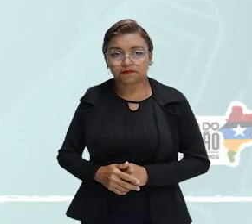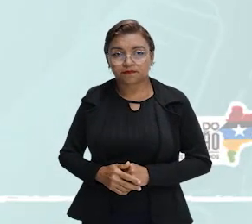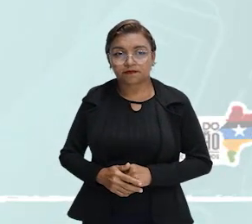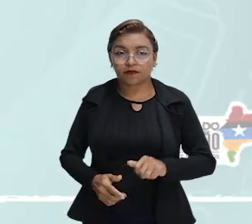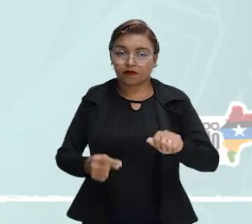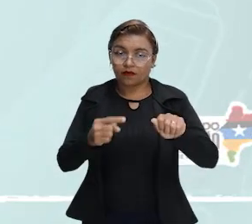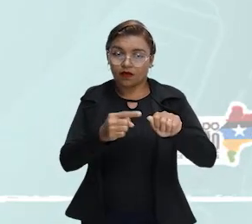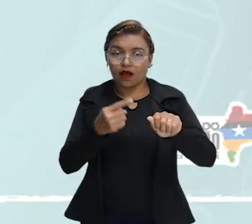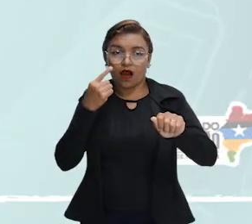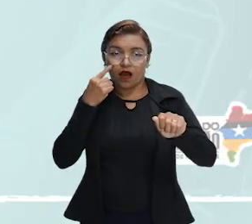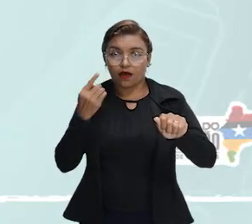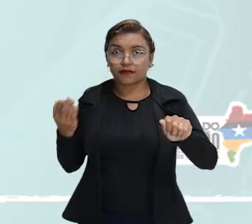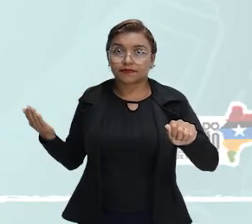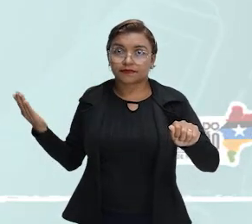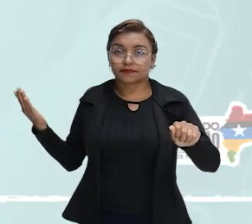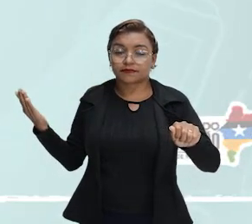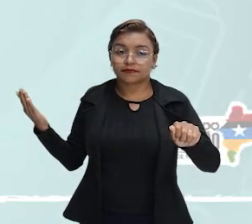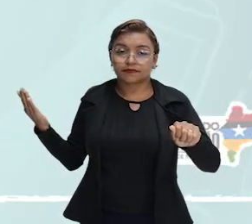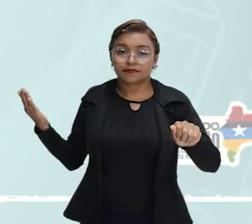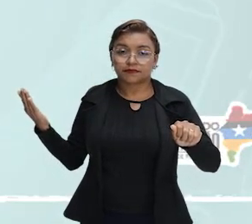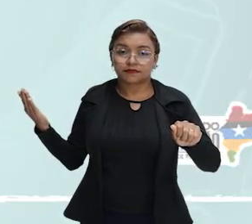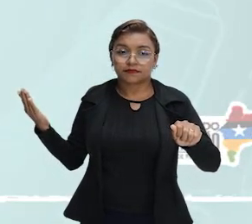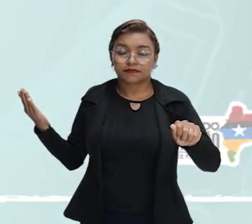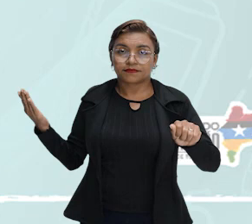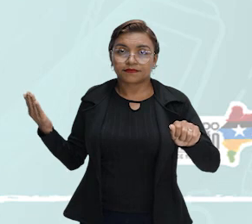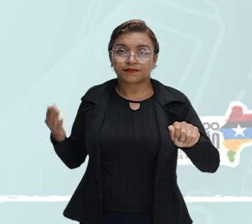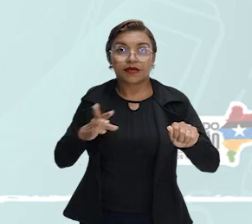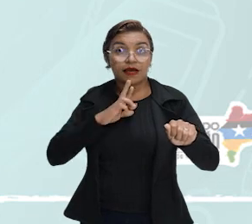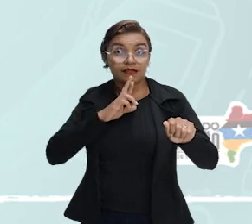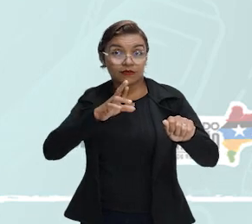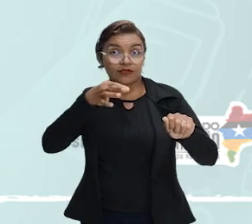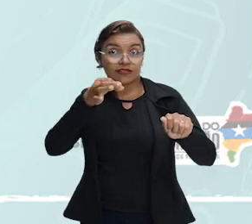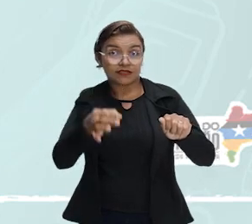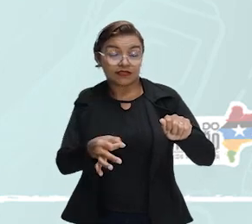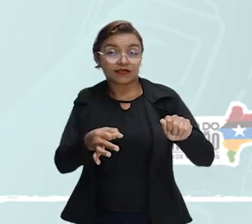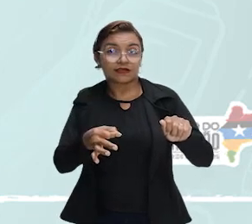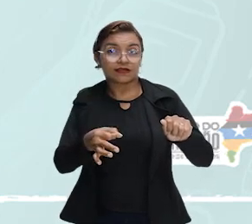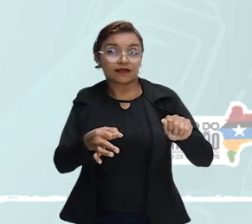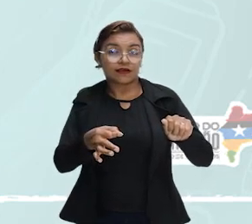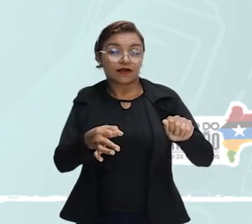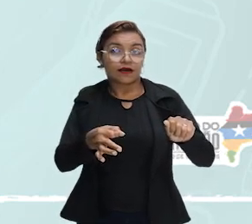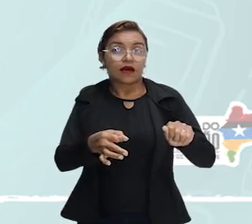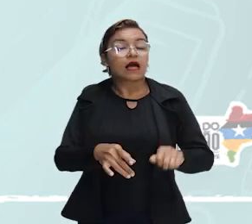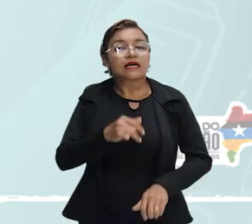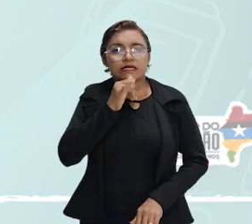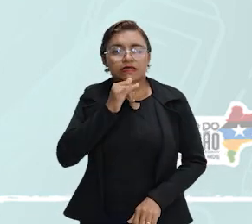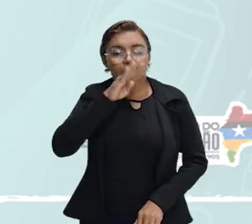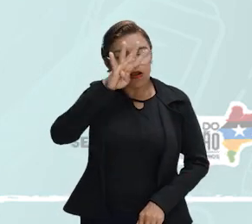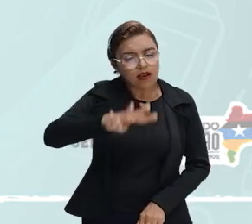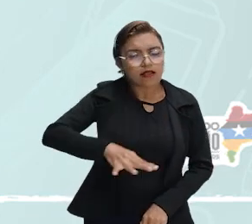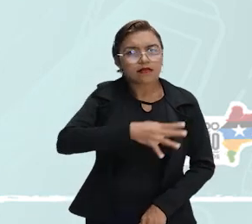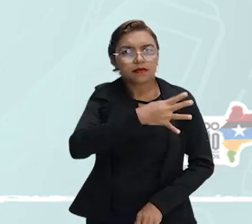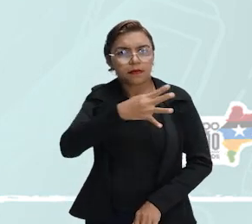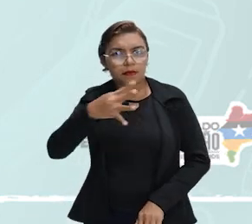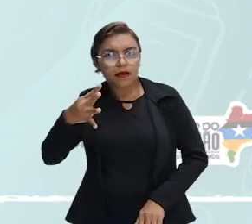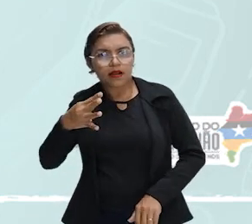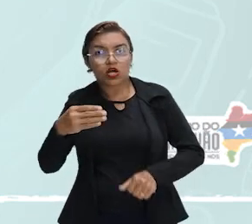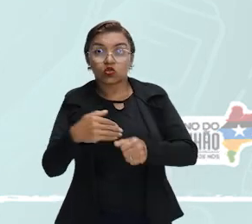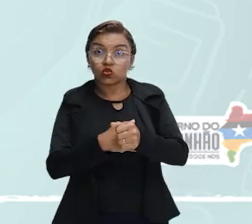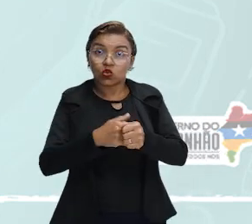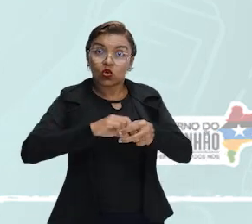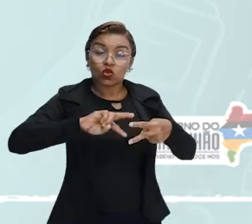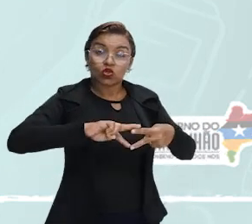Trincas de nucleotídeos que codificam os aminoácidos. Você perceber, lá na tabelinha do código genético, a cada